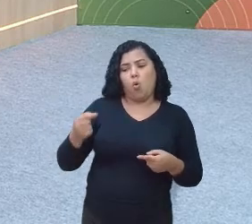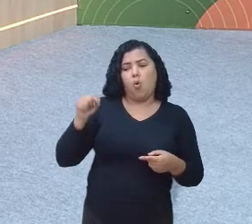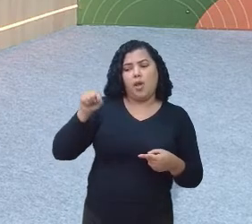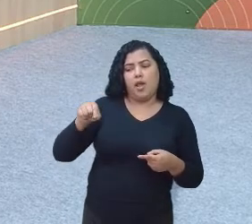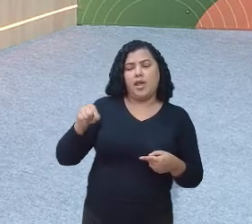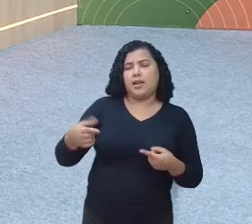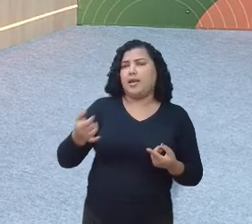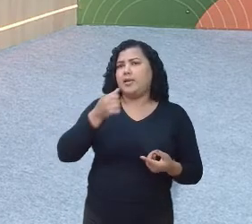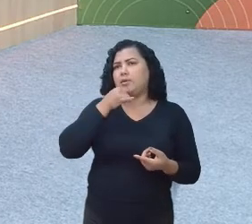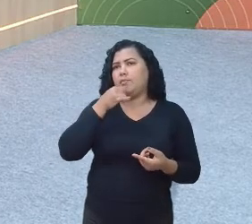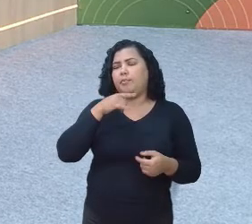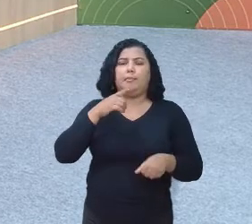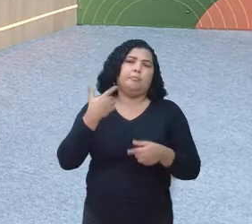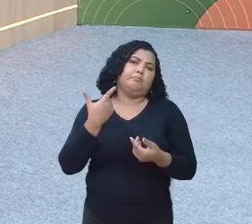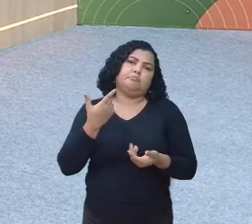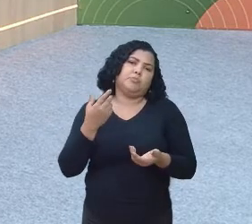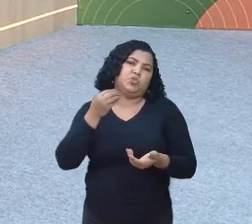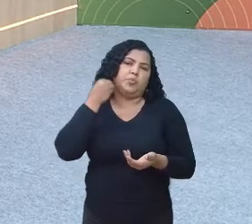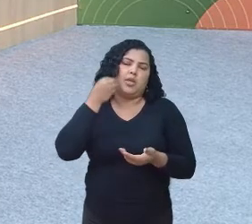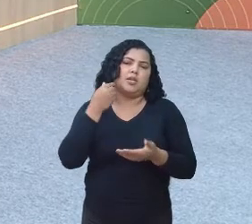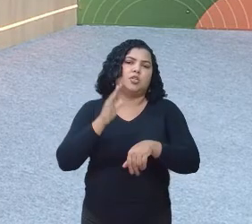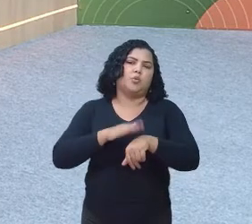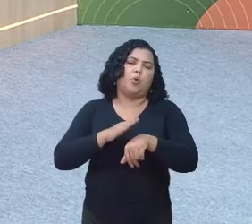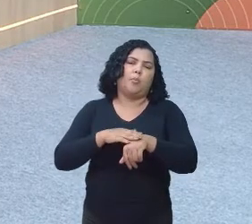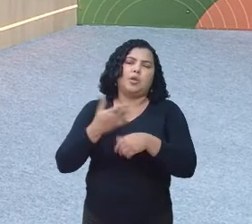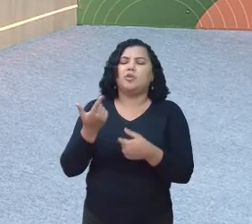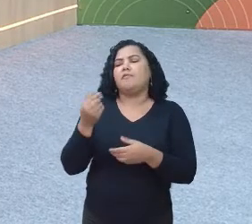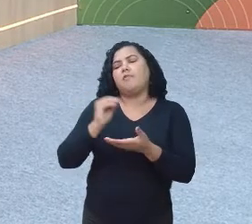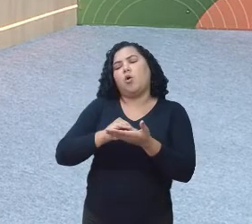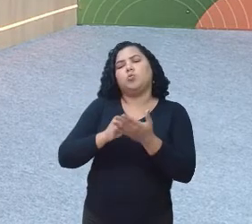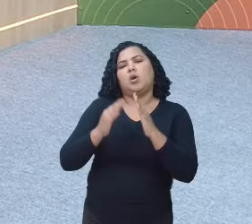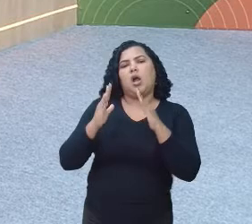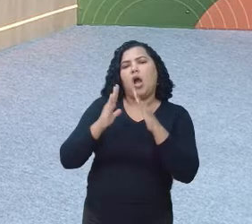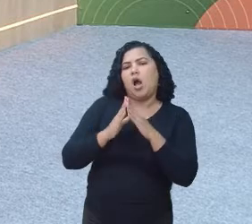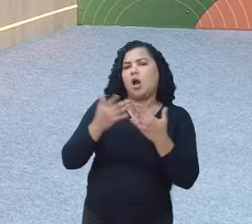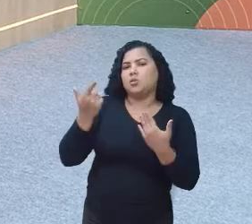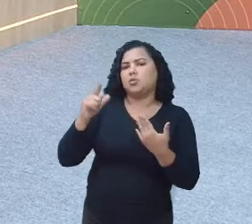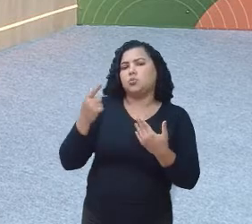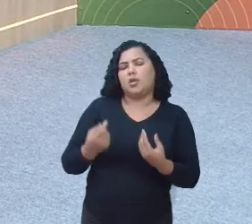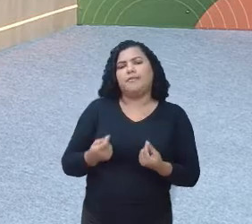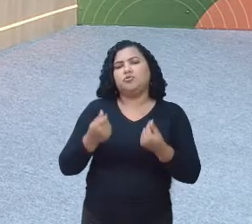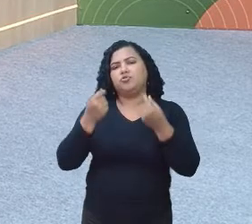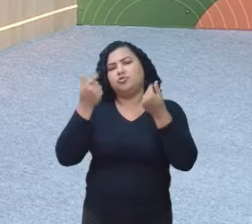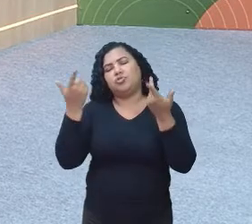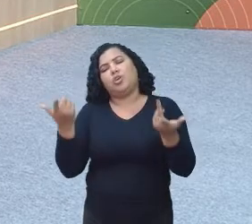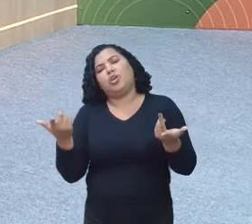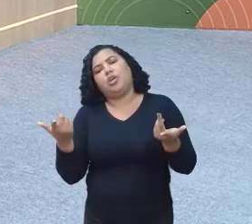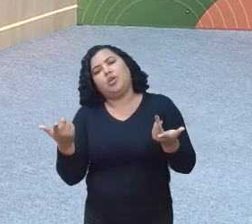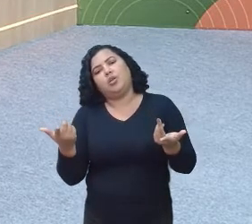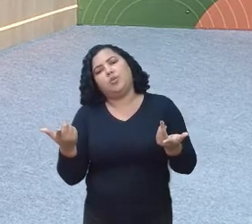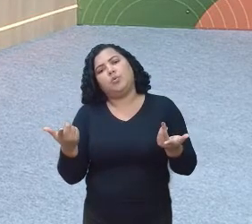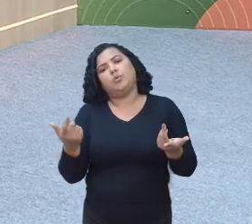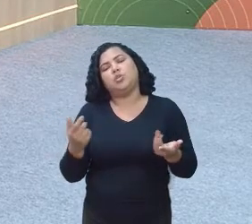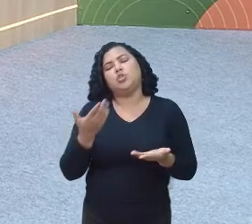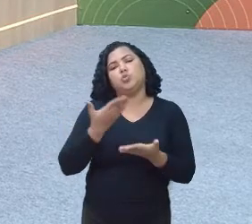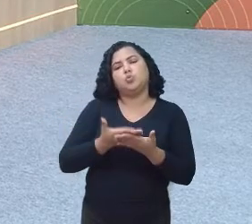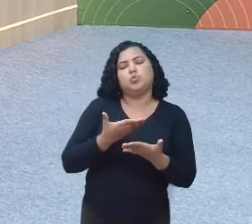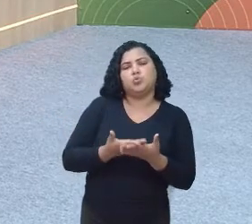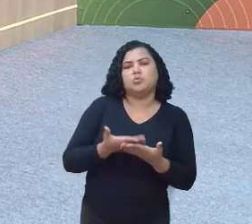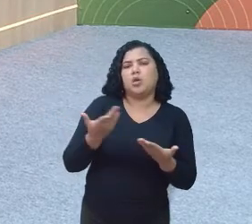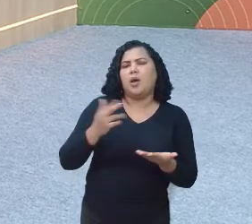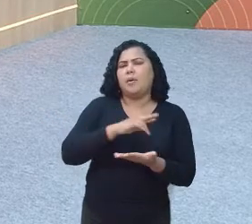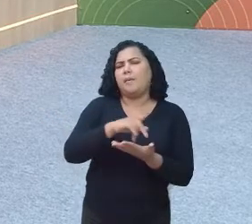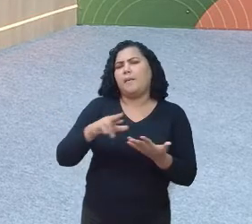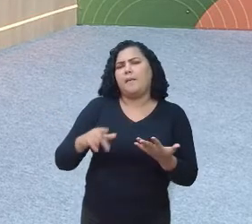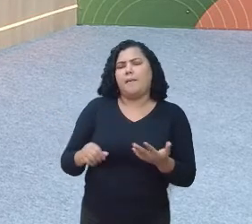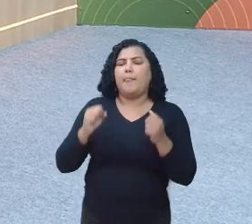a determinadas situações de moradia? Não tiveram recursos, não tiveram condições de estudar? Então, tudo